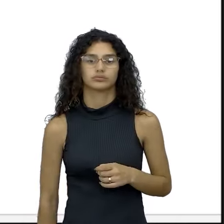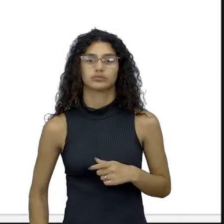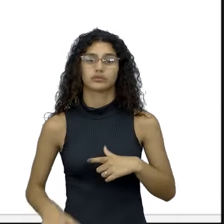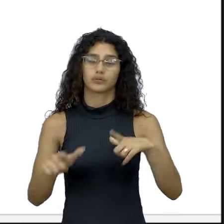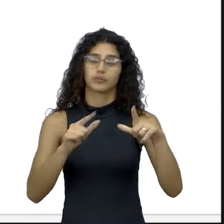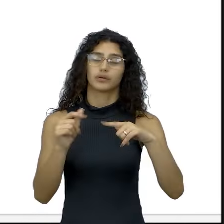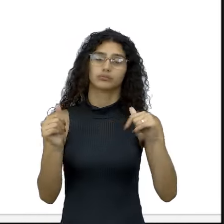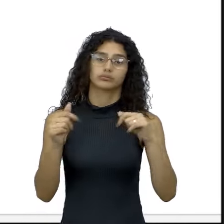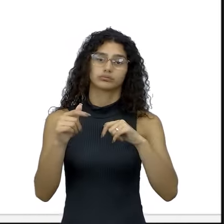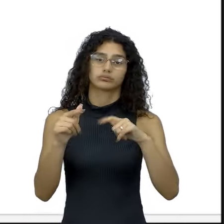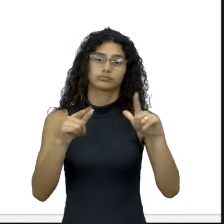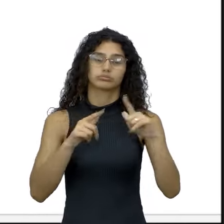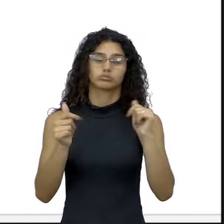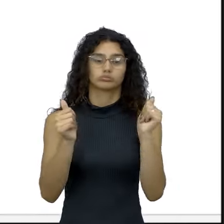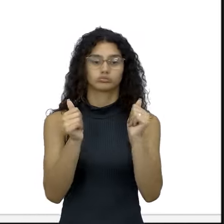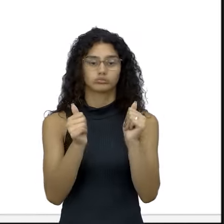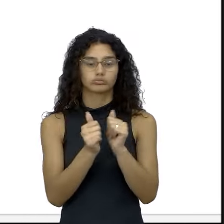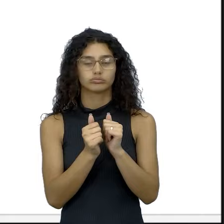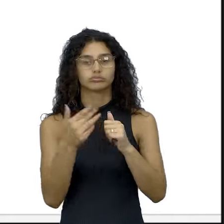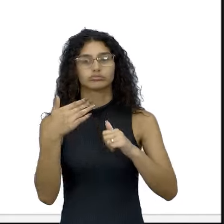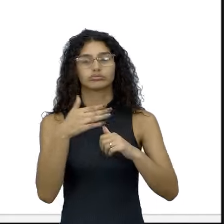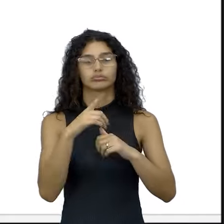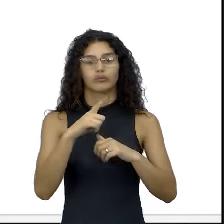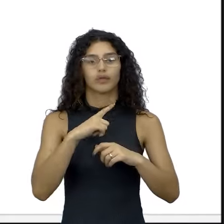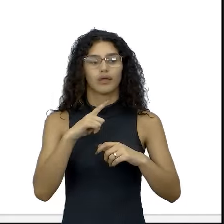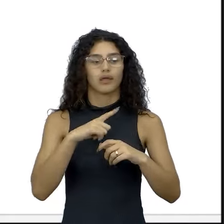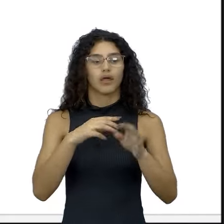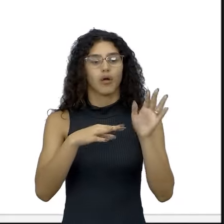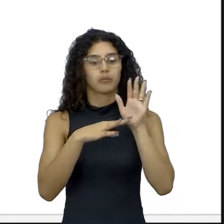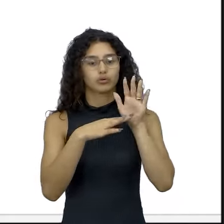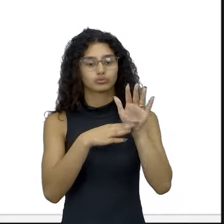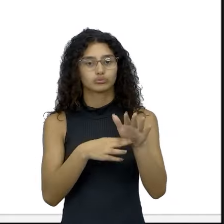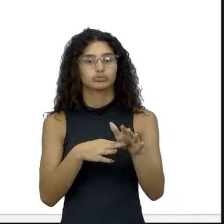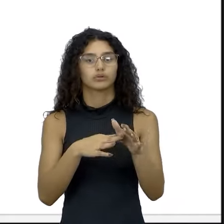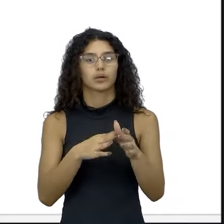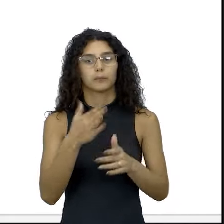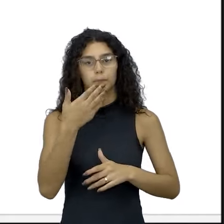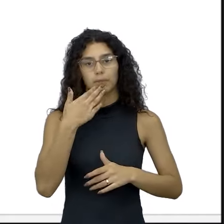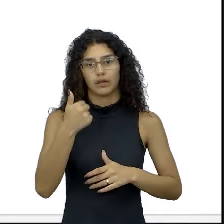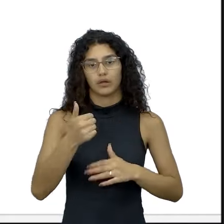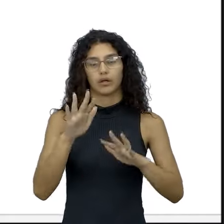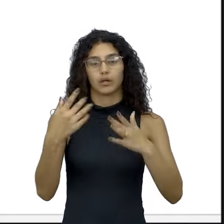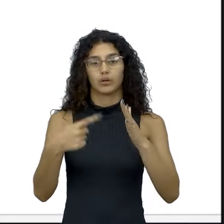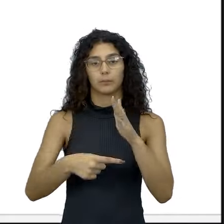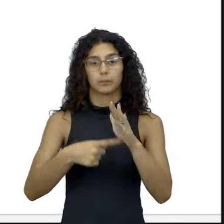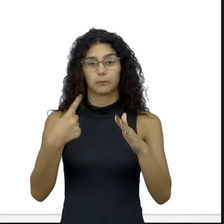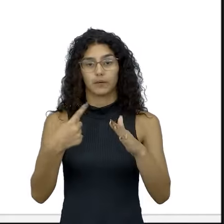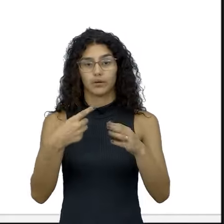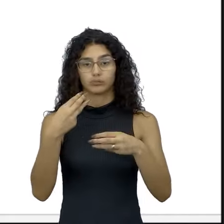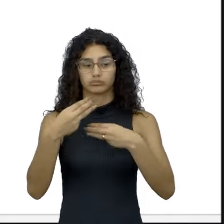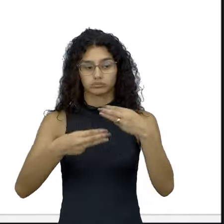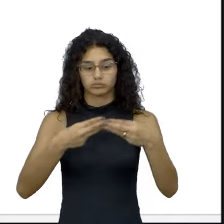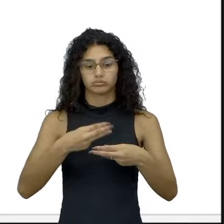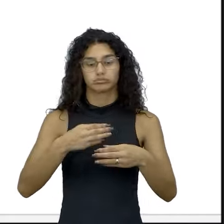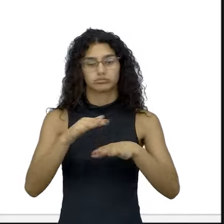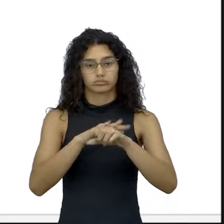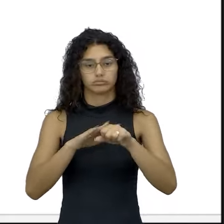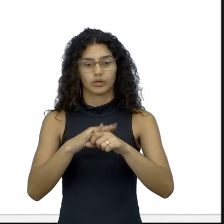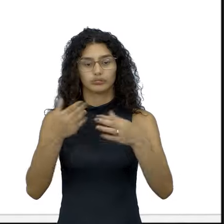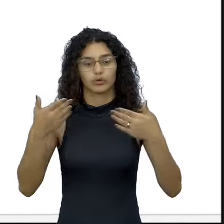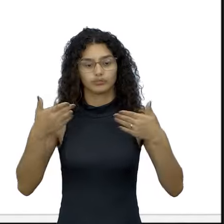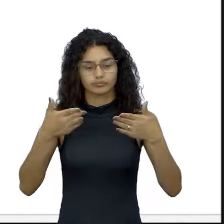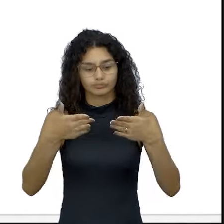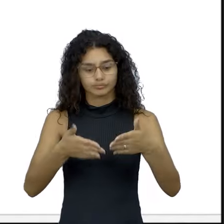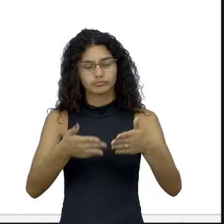habilidades mais orgânico, que deem esse contorno às atividades. Então, nesse primeiro bimestre, nós combinamos, assim, de afunilar mesmo